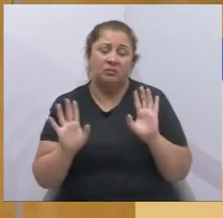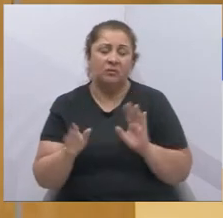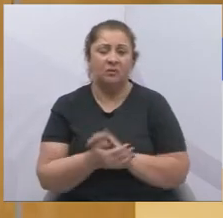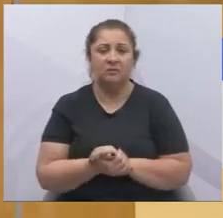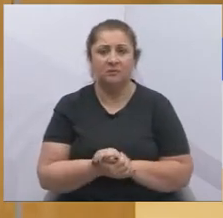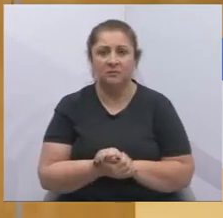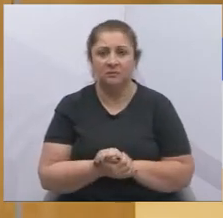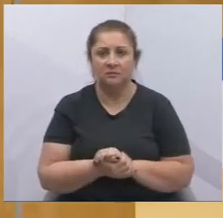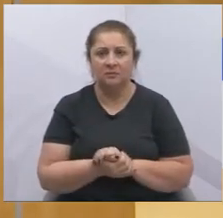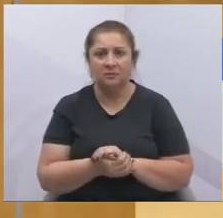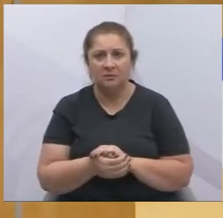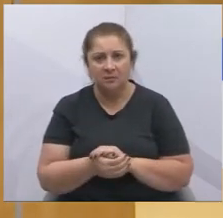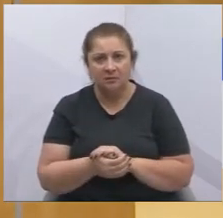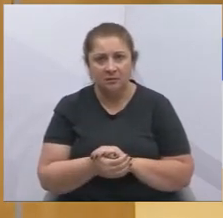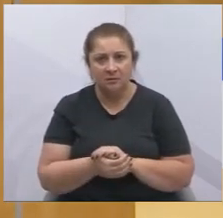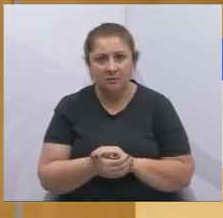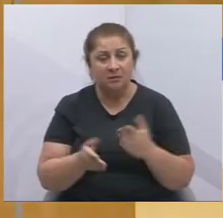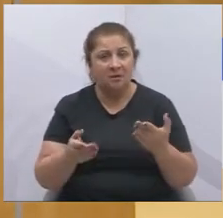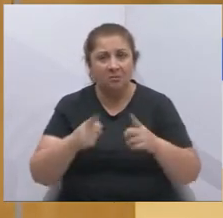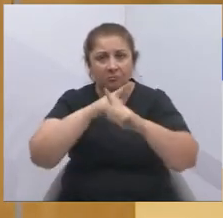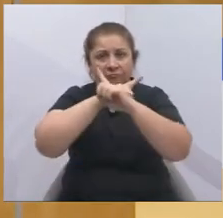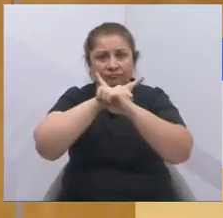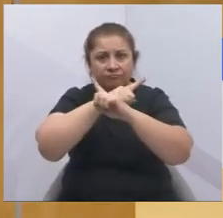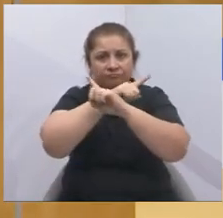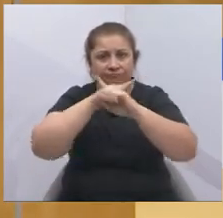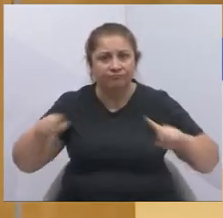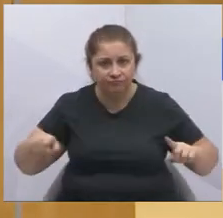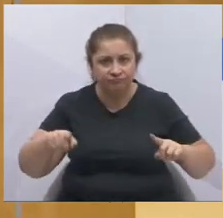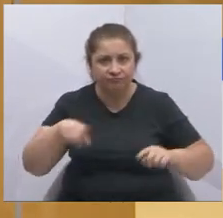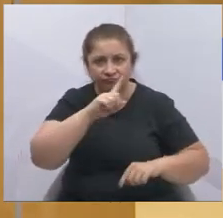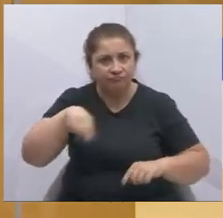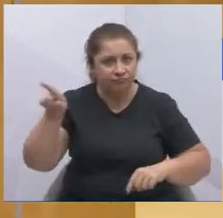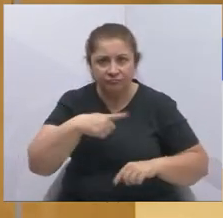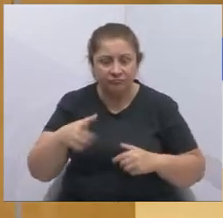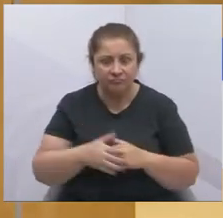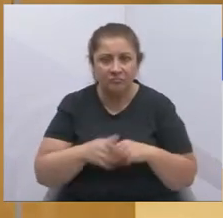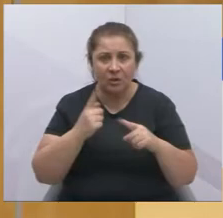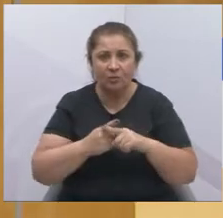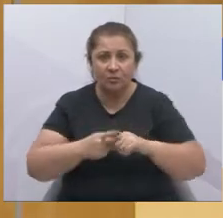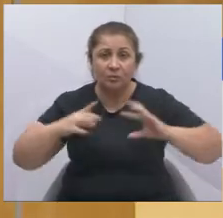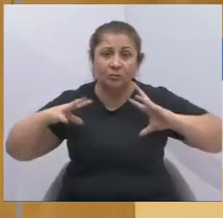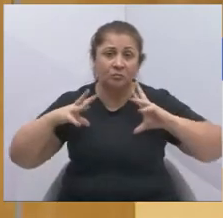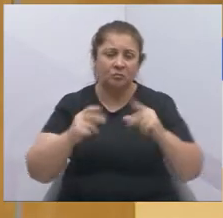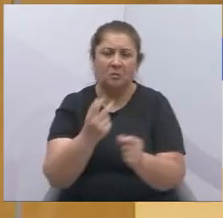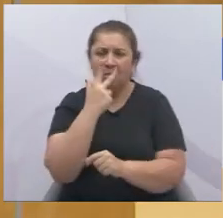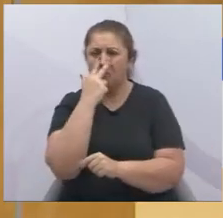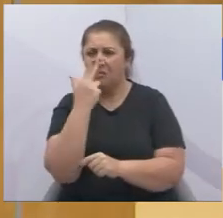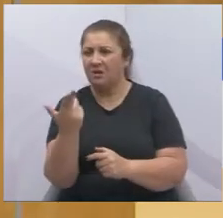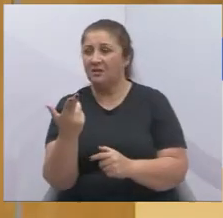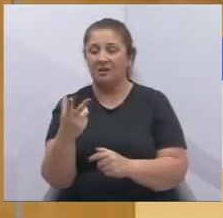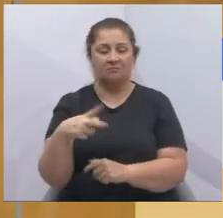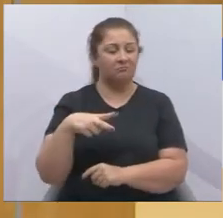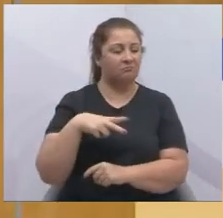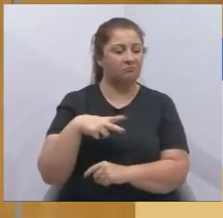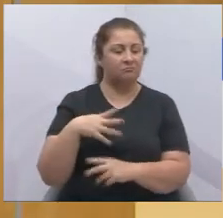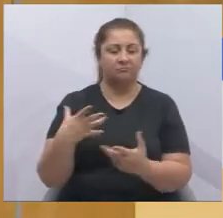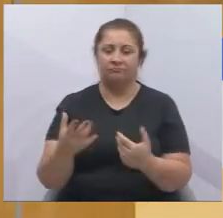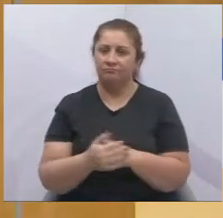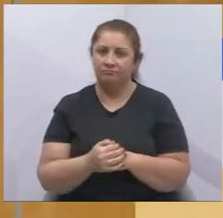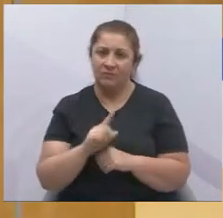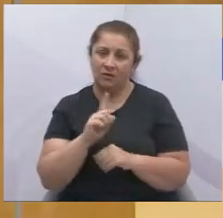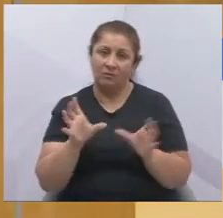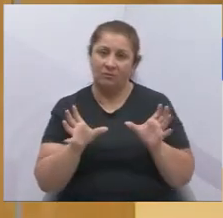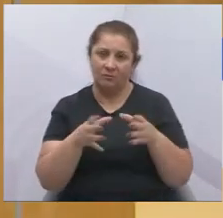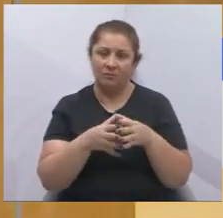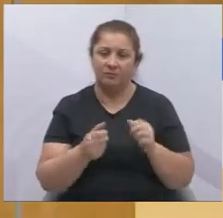projeto? Eles cancelam o projeto, arquivam o projeto. Porque tudo nessa casa me parece que é o pessoal, não o